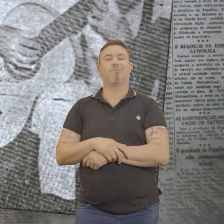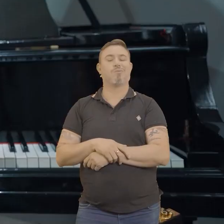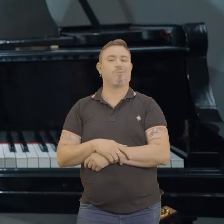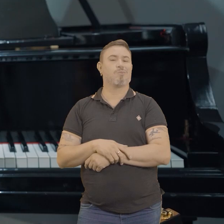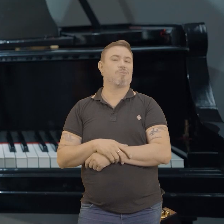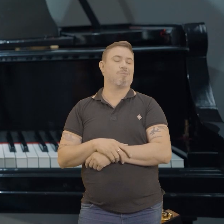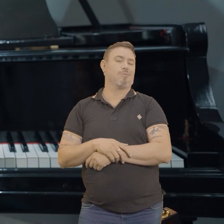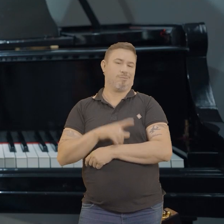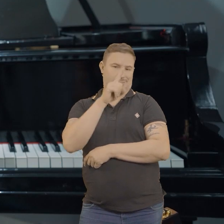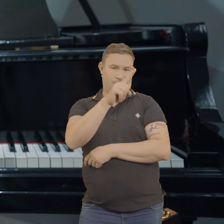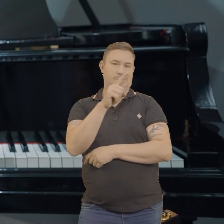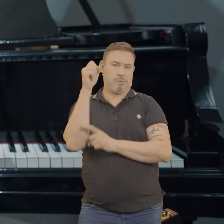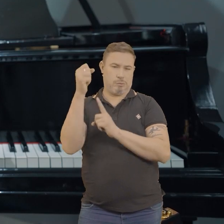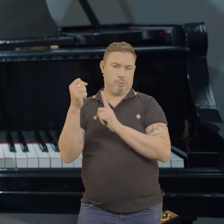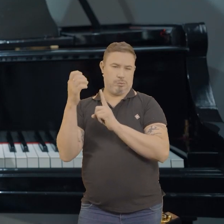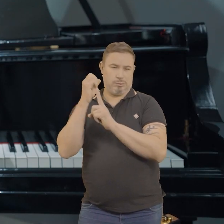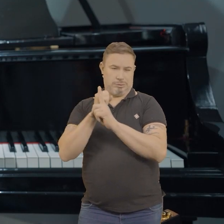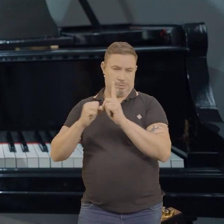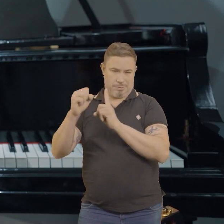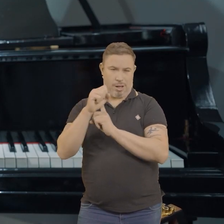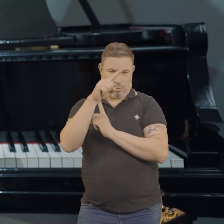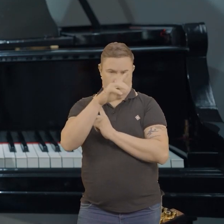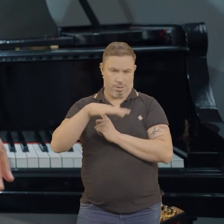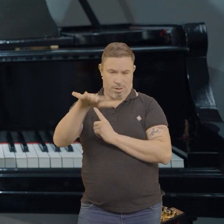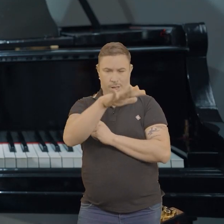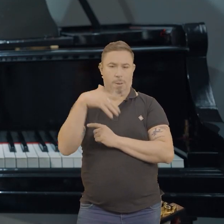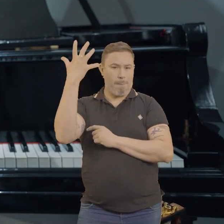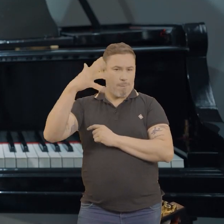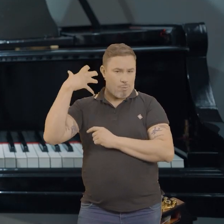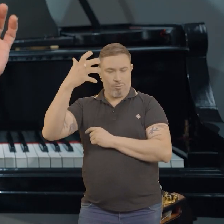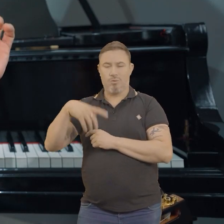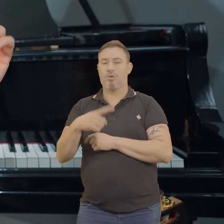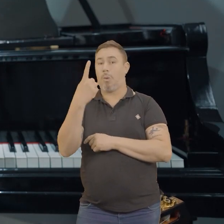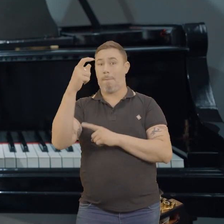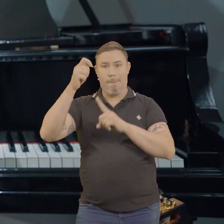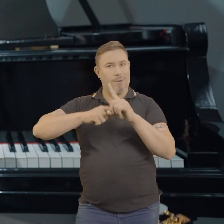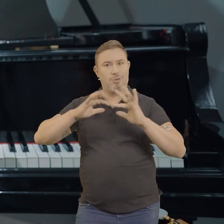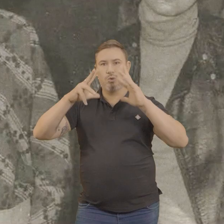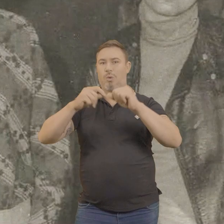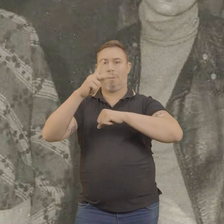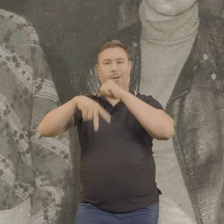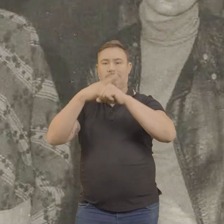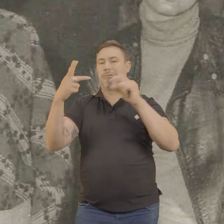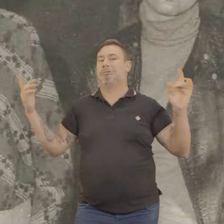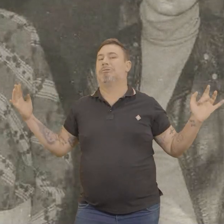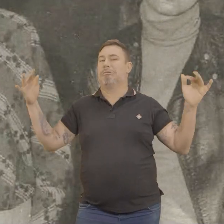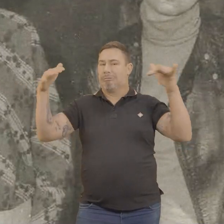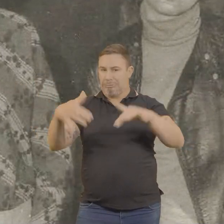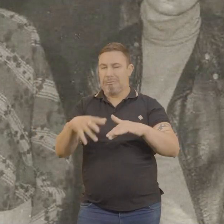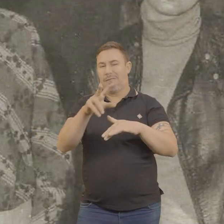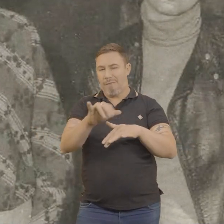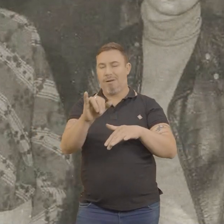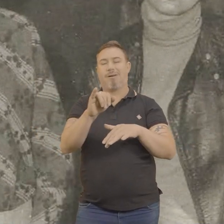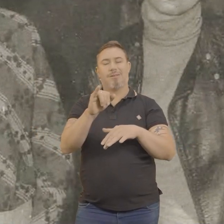mês de julho inteiro lá em Porto Alegre, com professores, né, do Brasil e de vários países do mundo. E isso, assim,